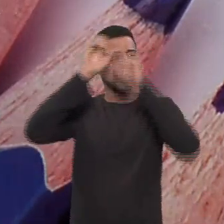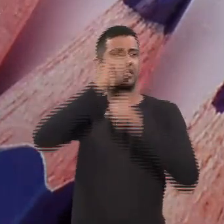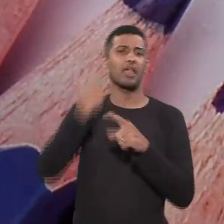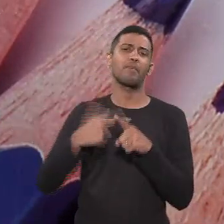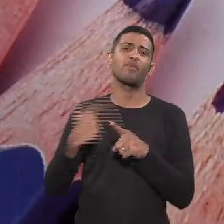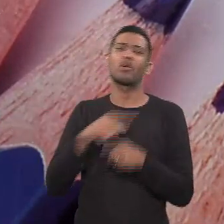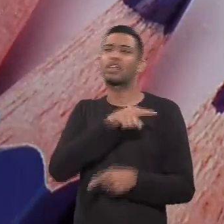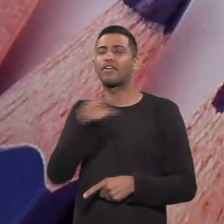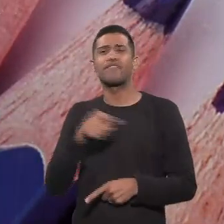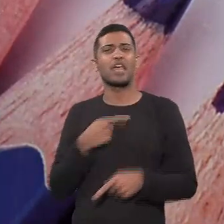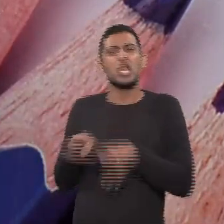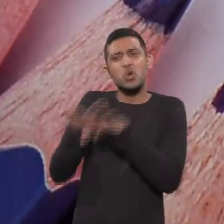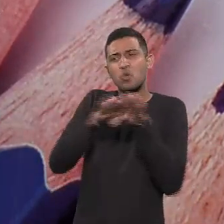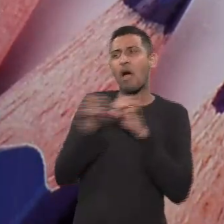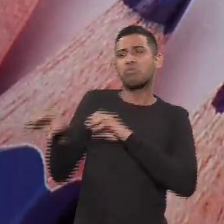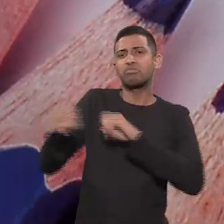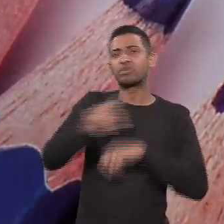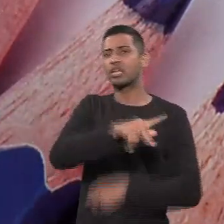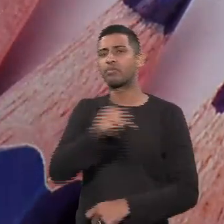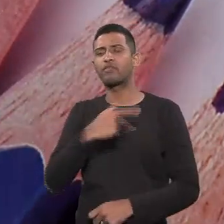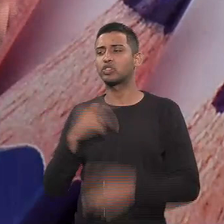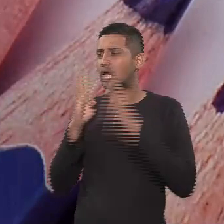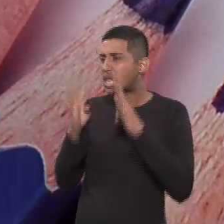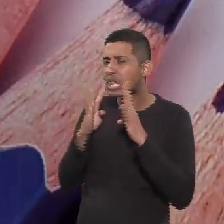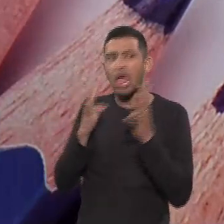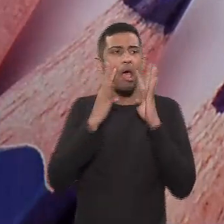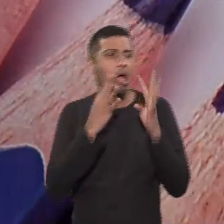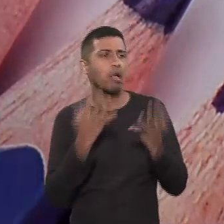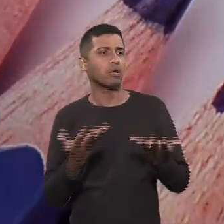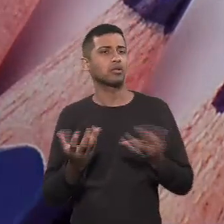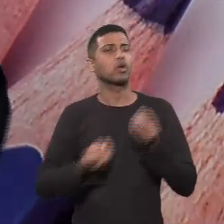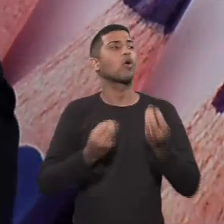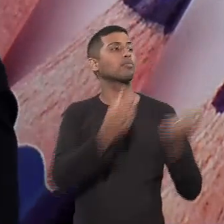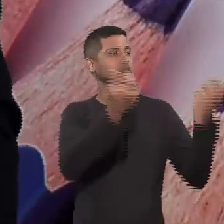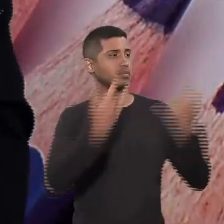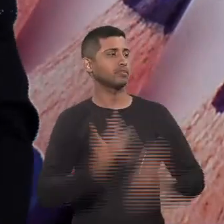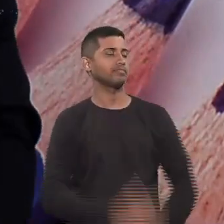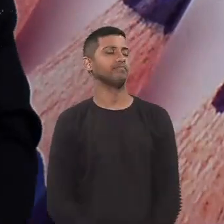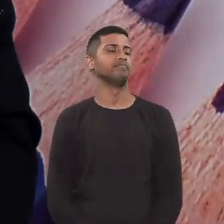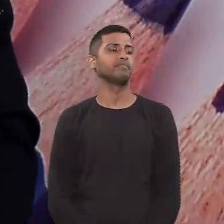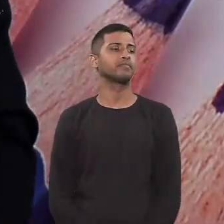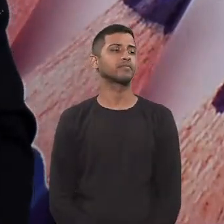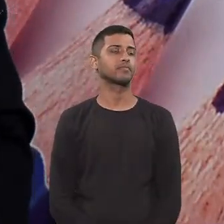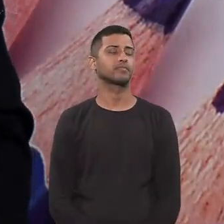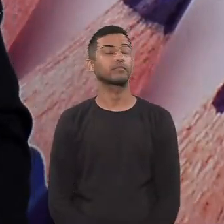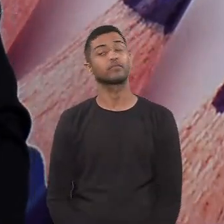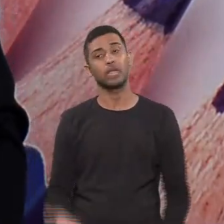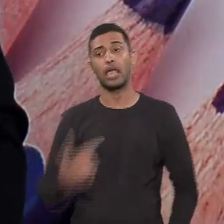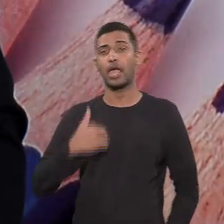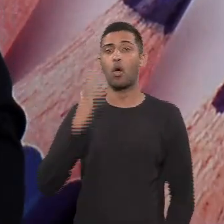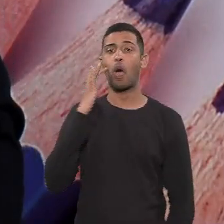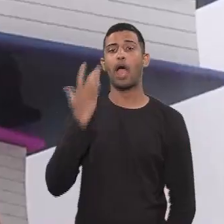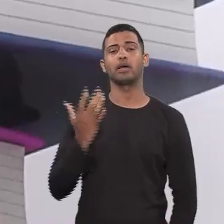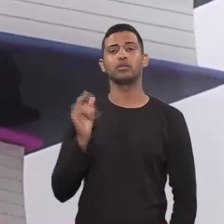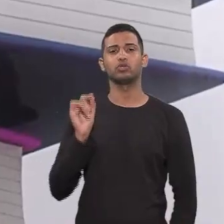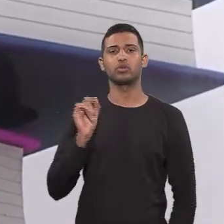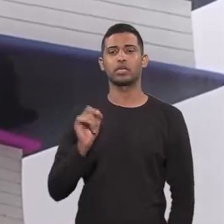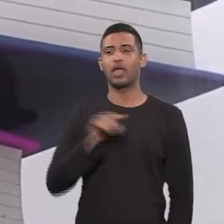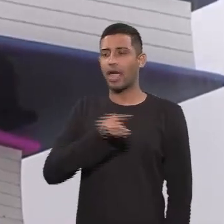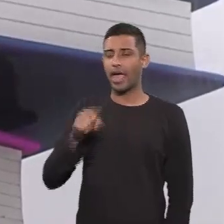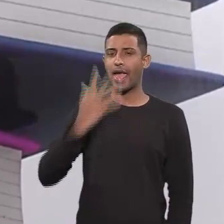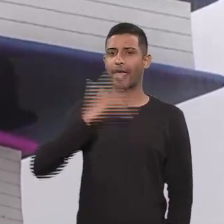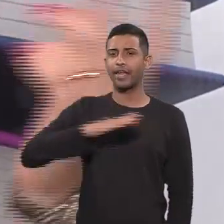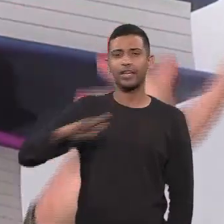aprender, porque os conteúdos não vão ser dados, porque o professor vai dar mais atenção? Queria ouvir vocês. Eu acho que